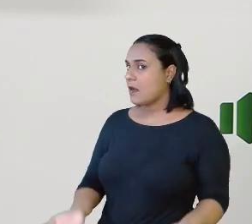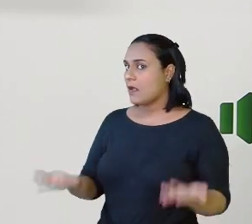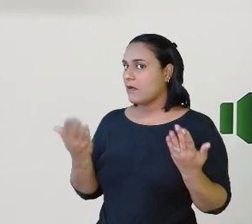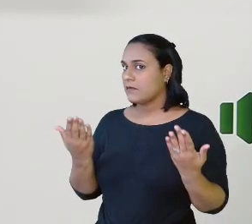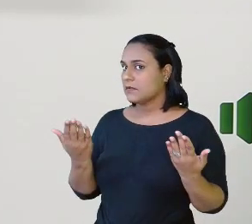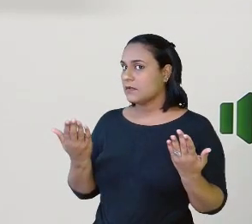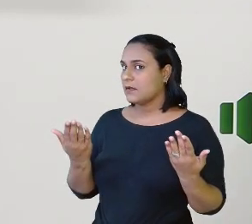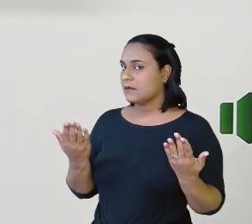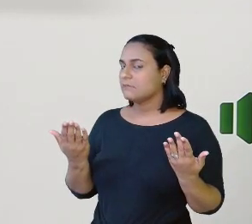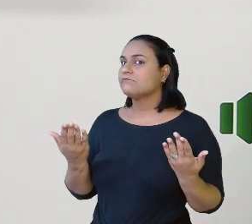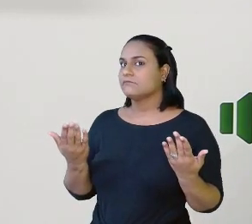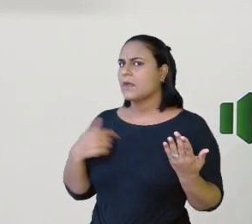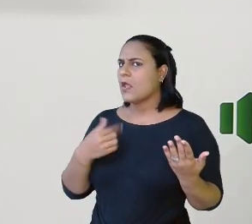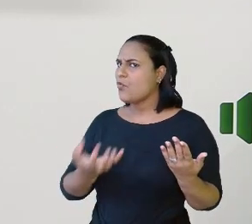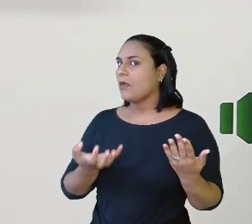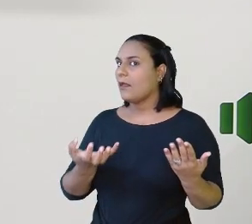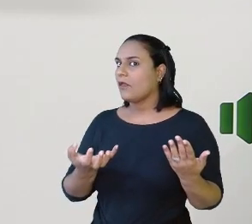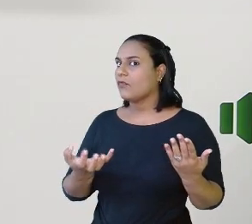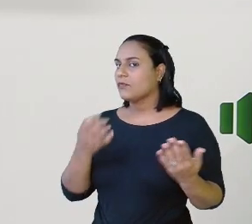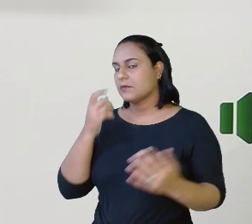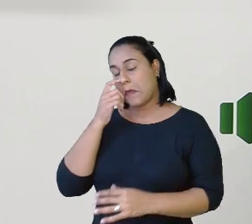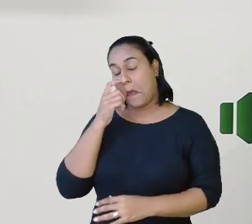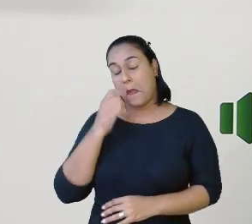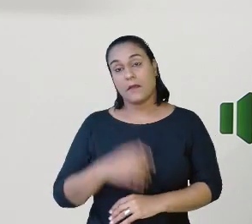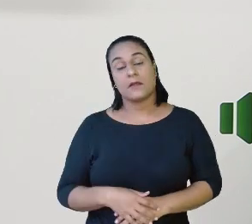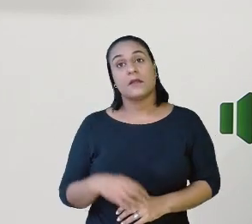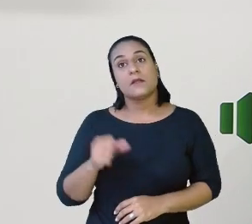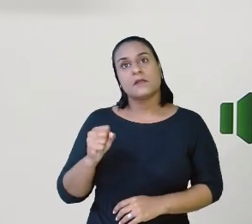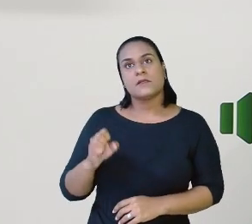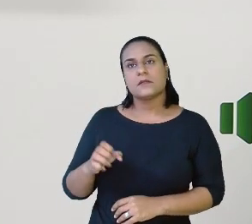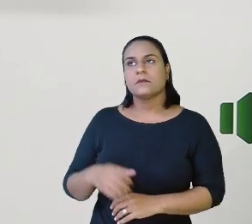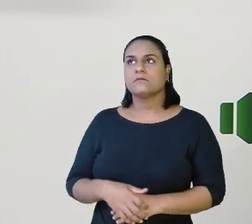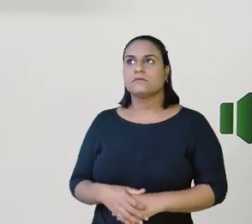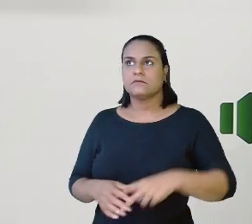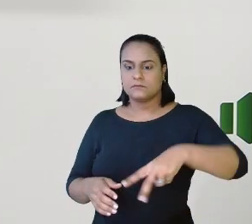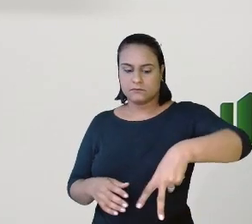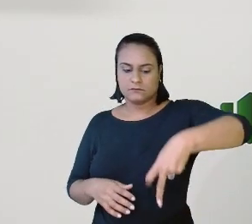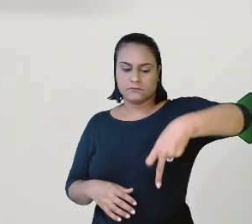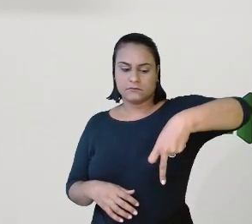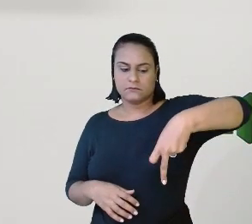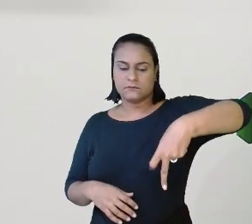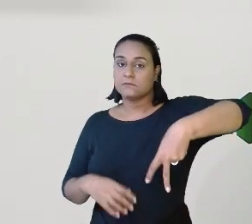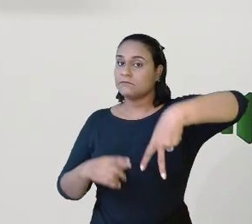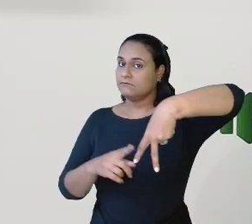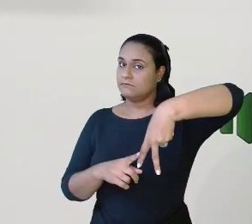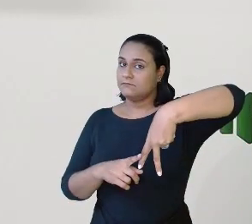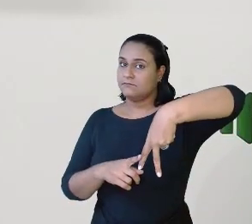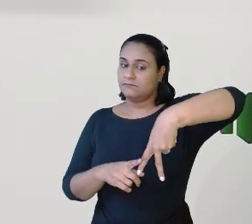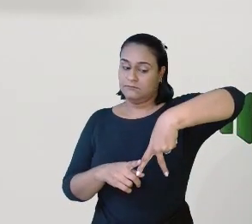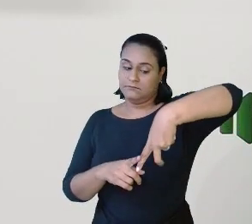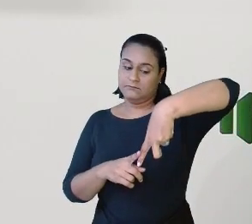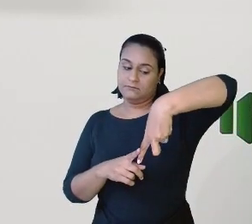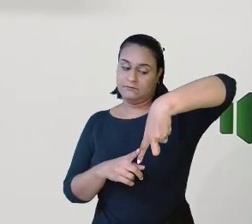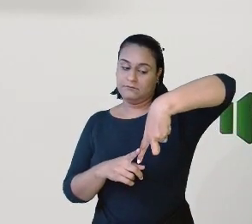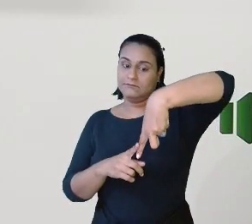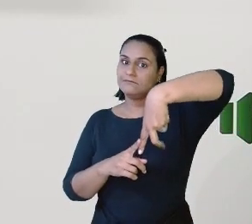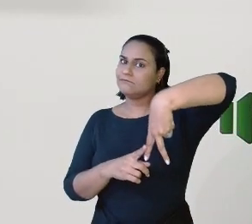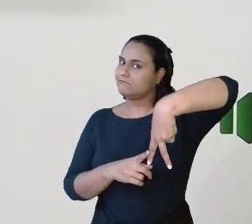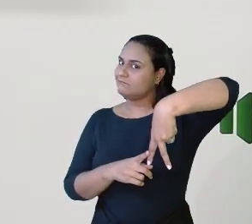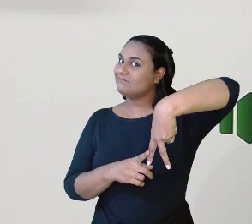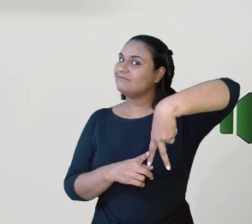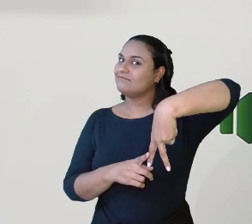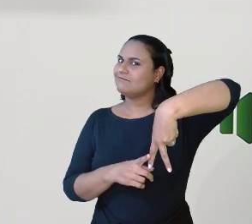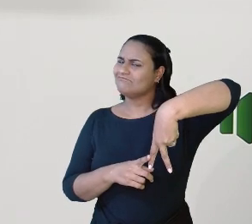ó, voluntária. Se eu quiser levantar a perna, ó, levantei a perna, levantei a